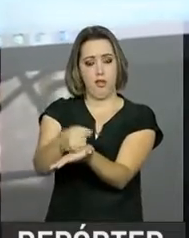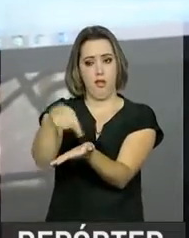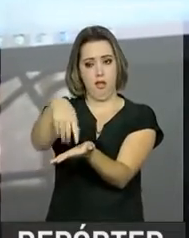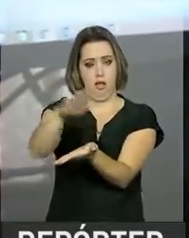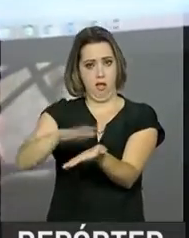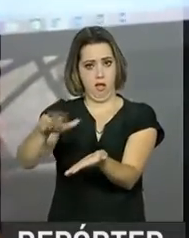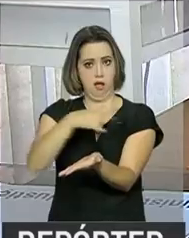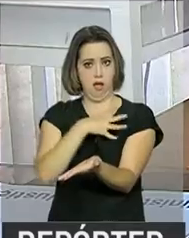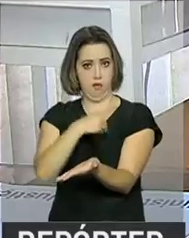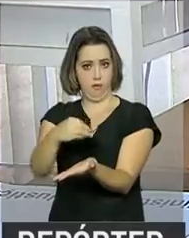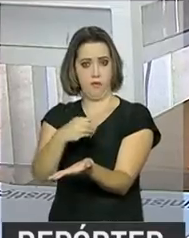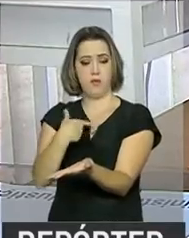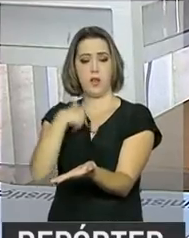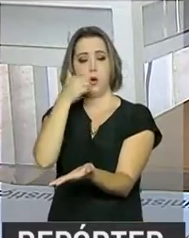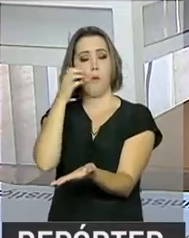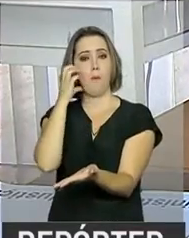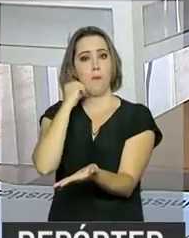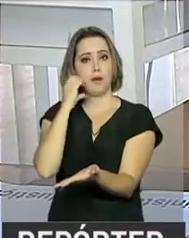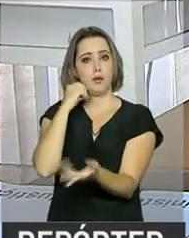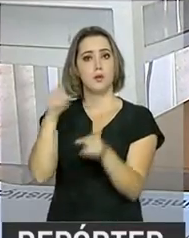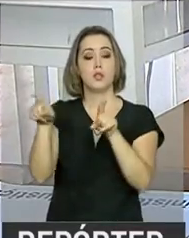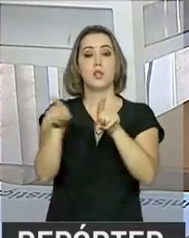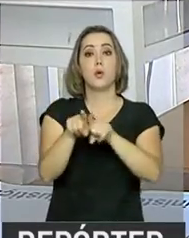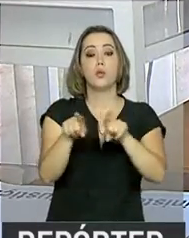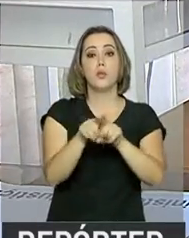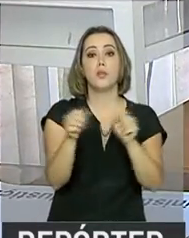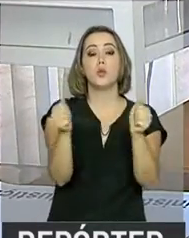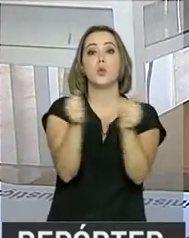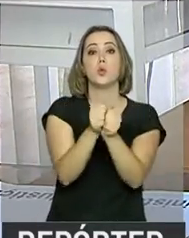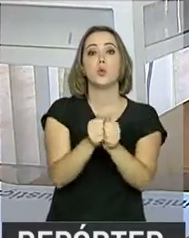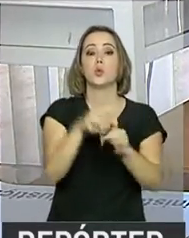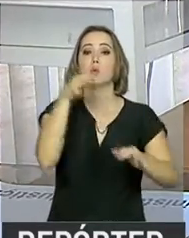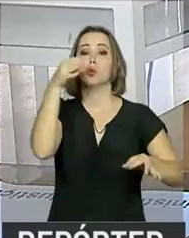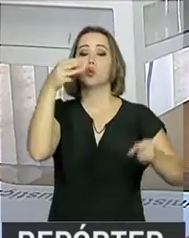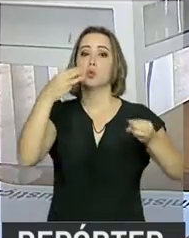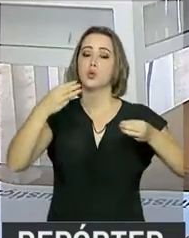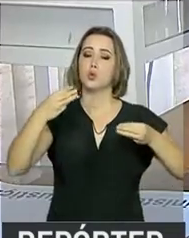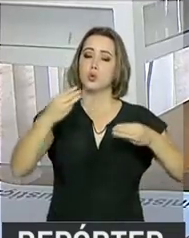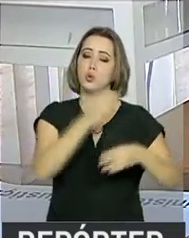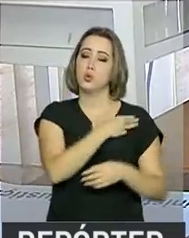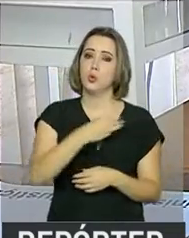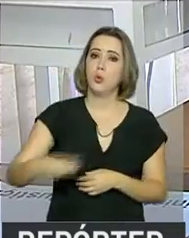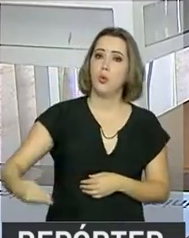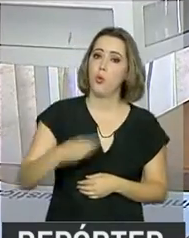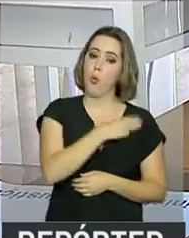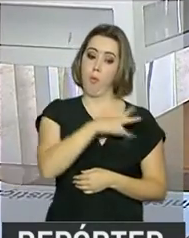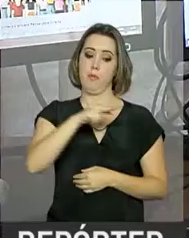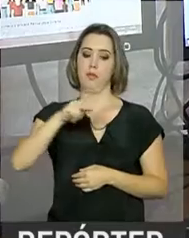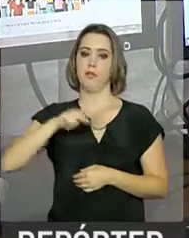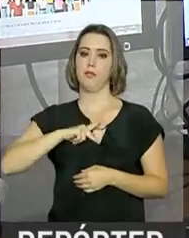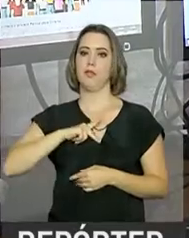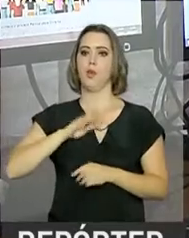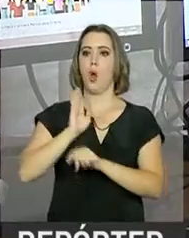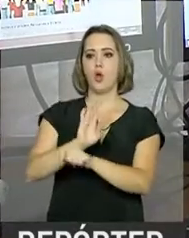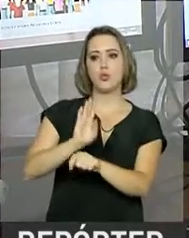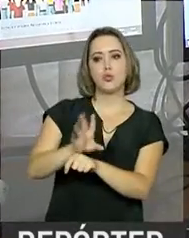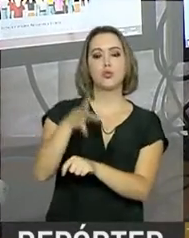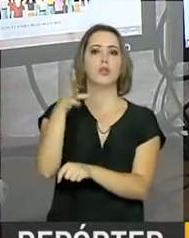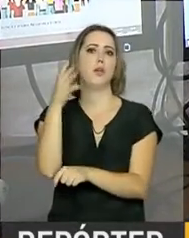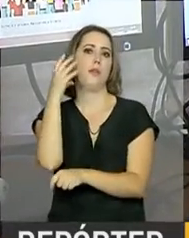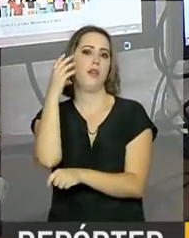audiência com a presença do ministério público e com assistência de advogado ou defensor público mais importante